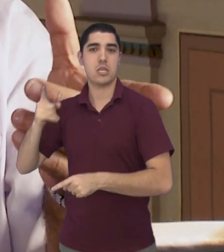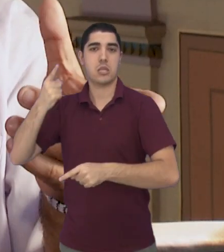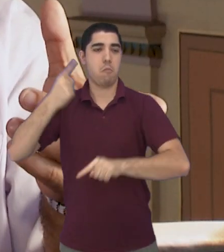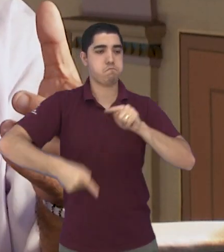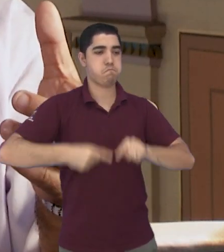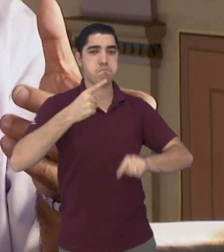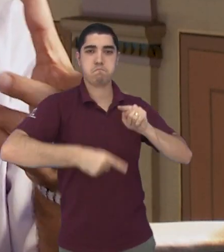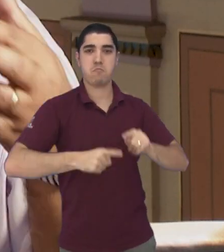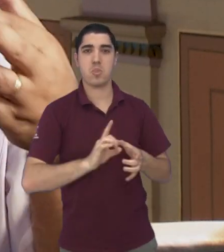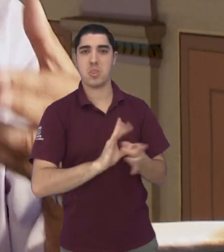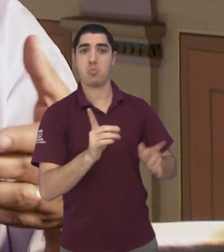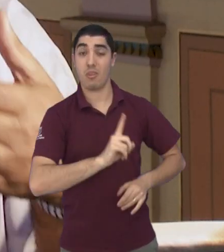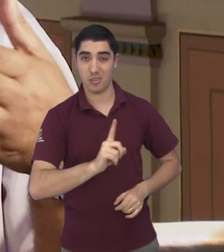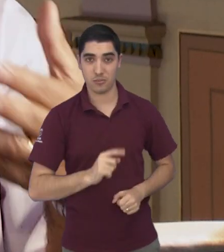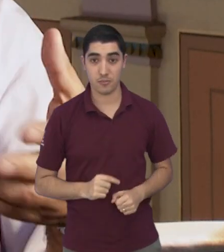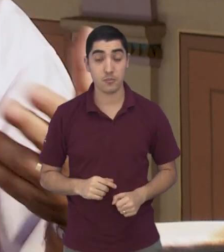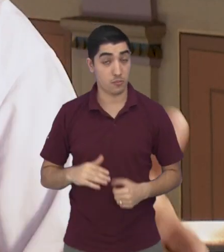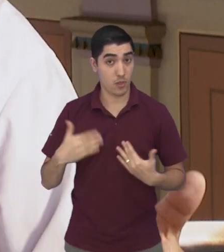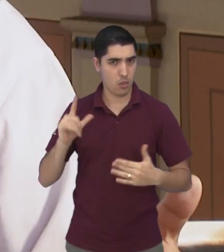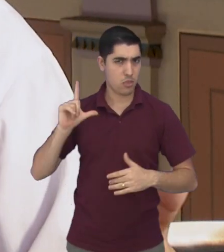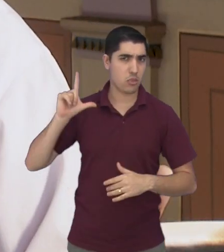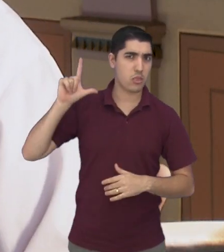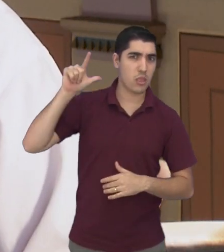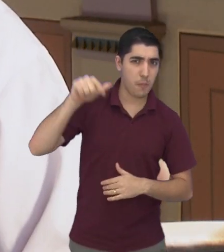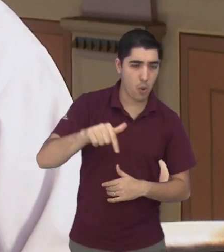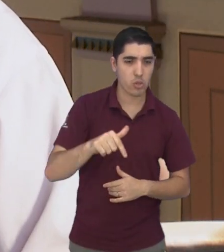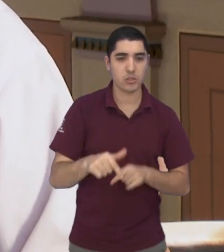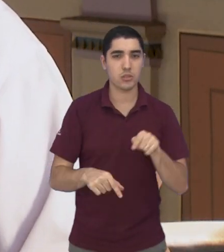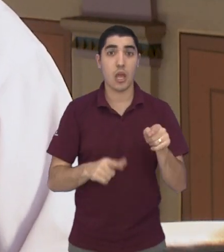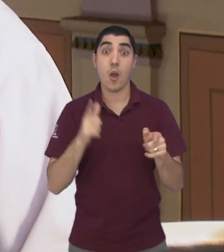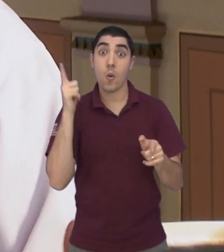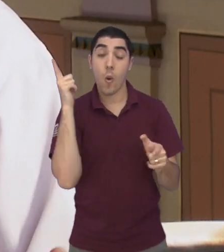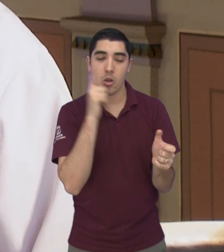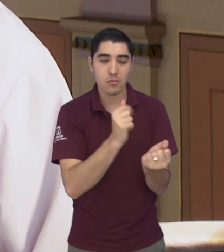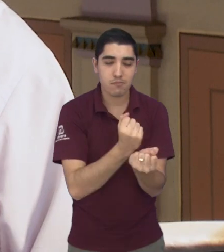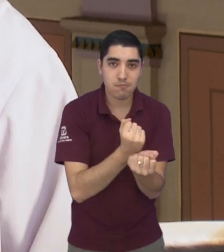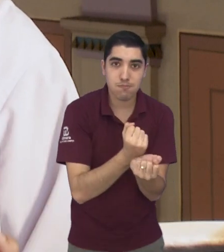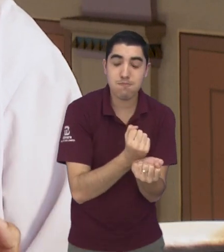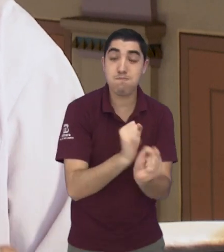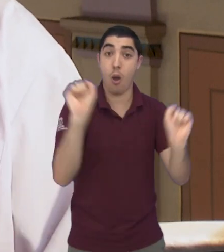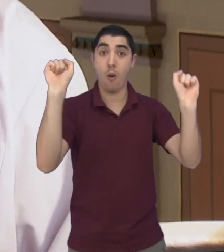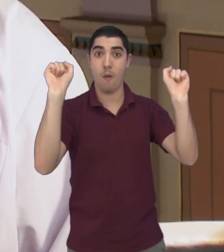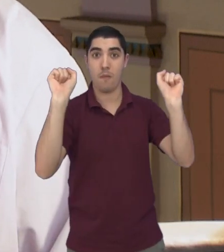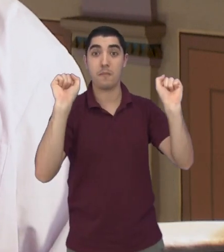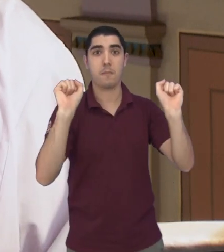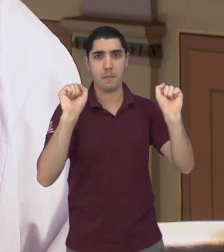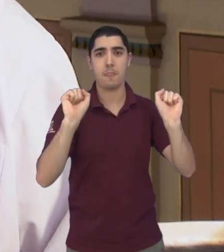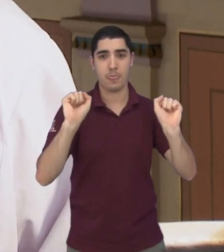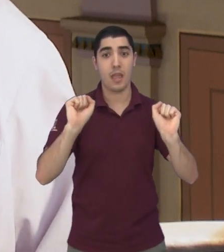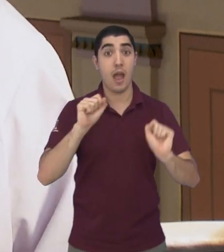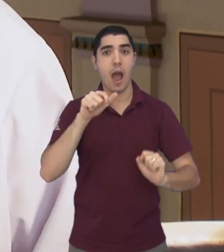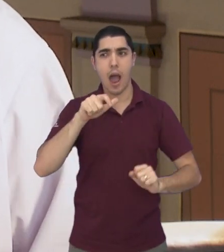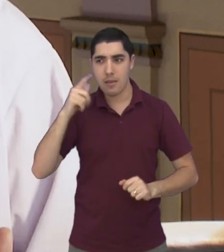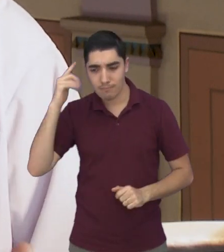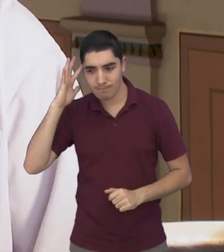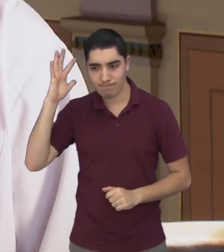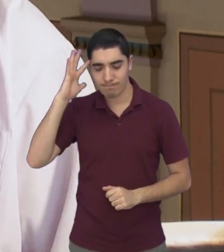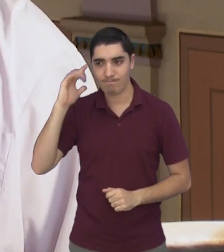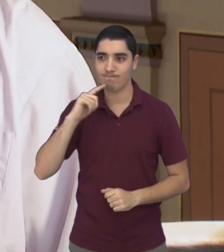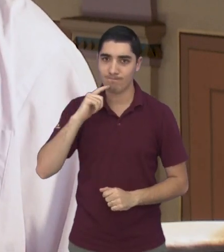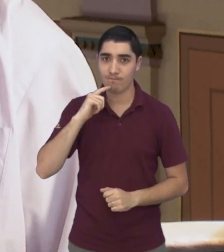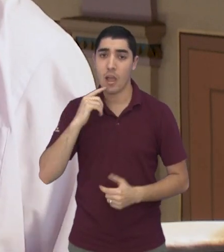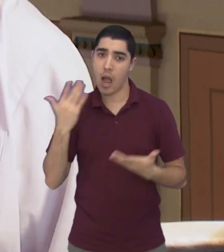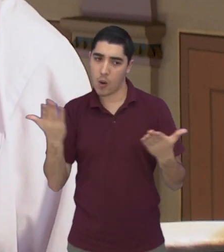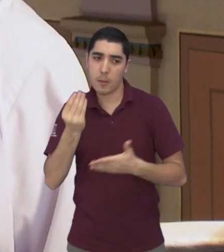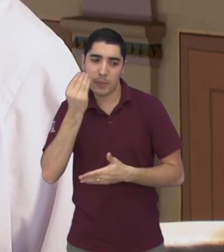amplo, geral, os ventos abolicionistas. Afinal de contas, agora temos que os senhores preferem ceder em parte para